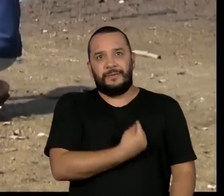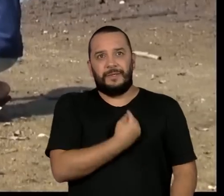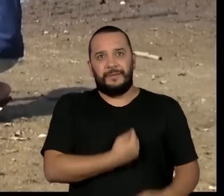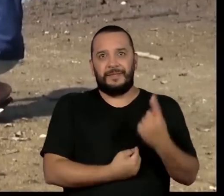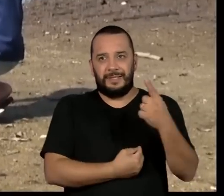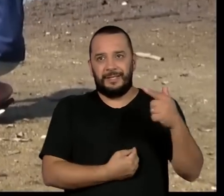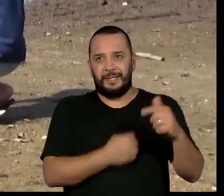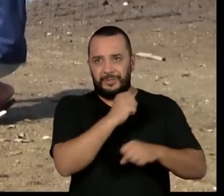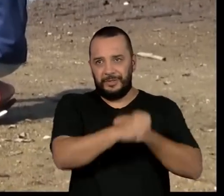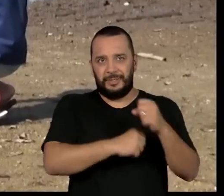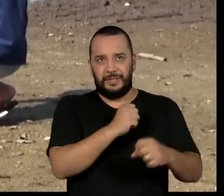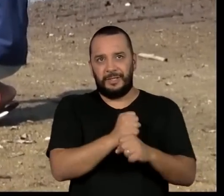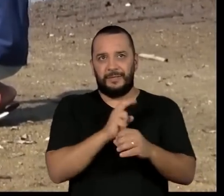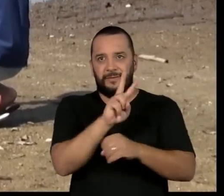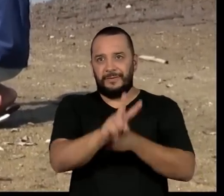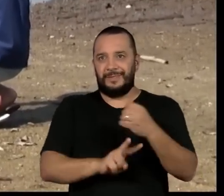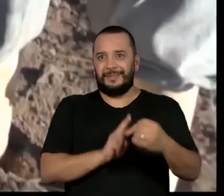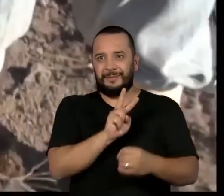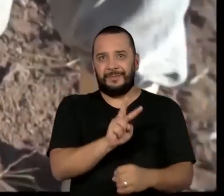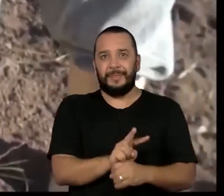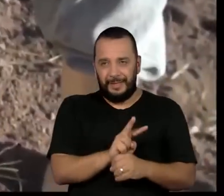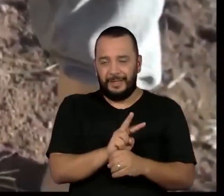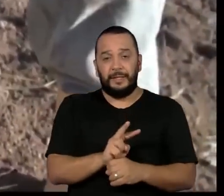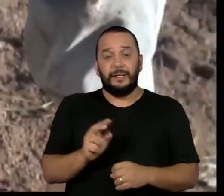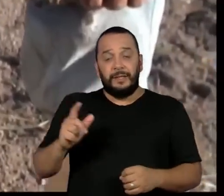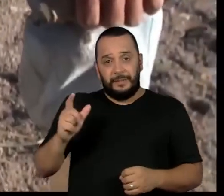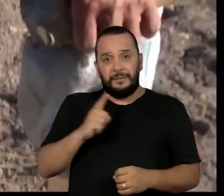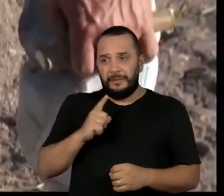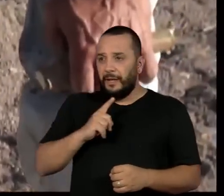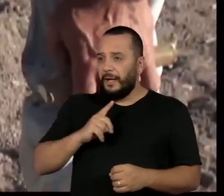no Vale do Ribeira e acompanha os relatos de